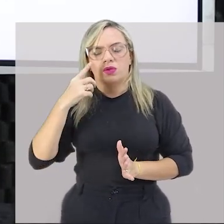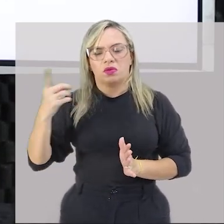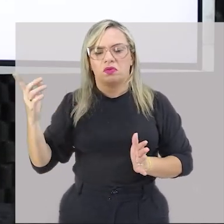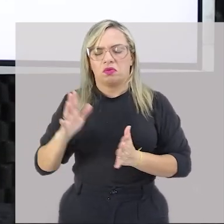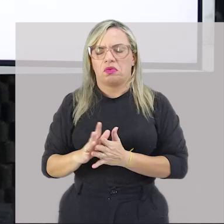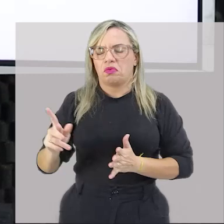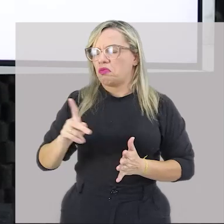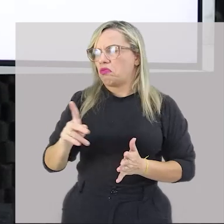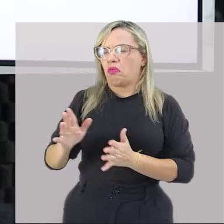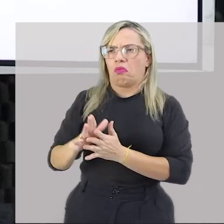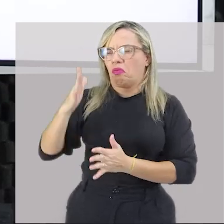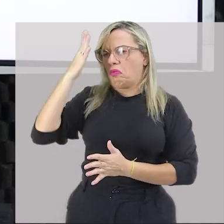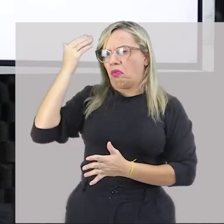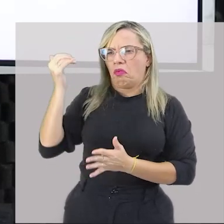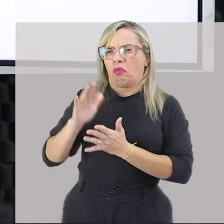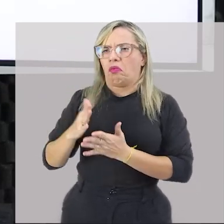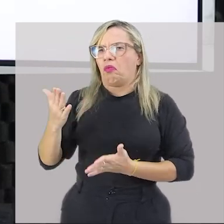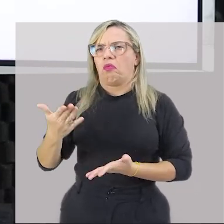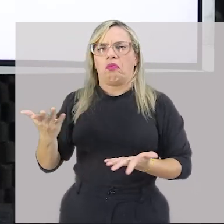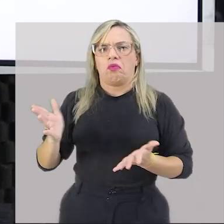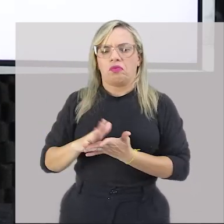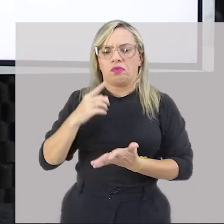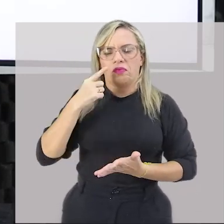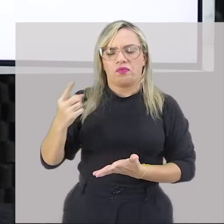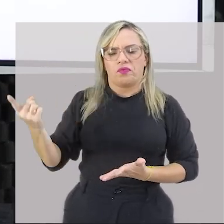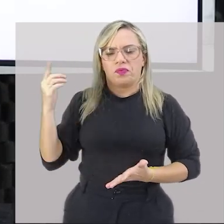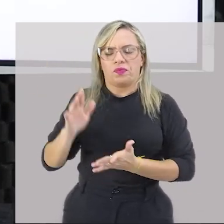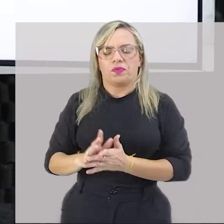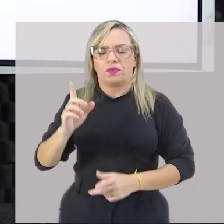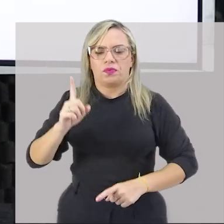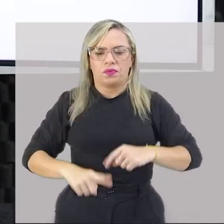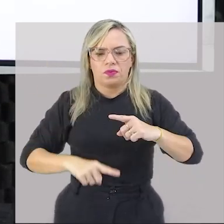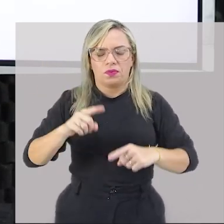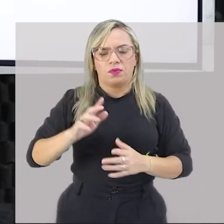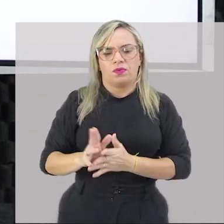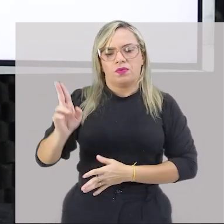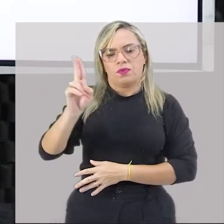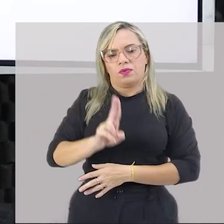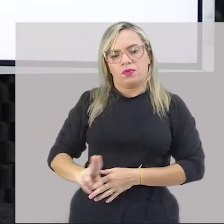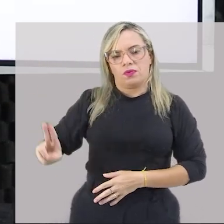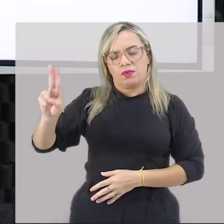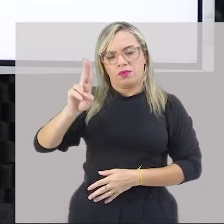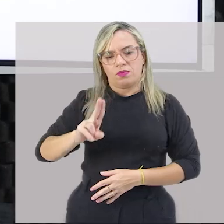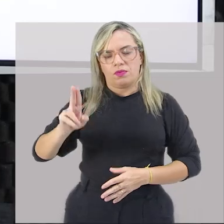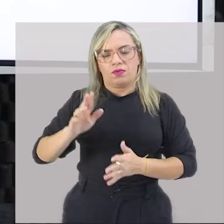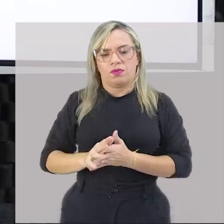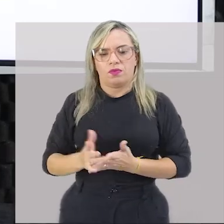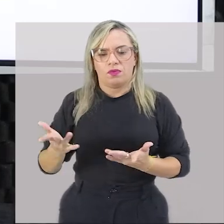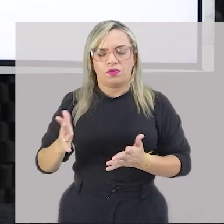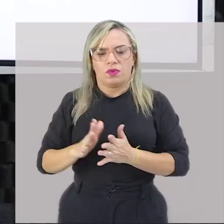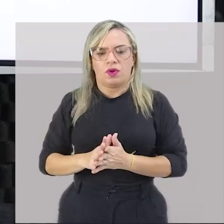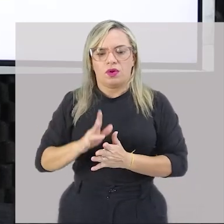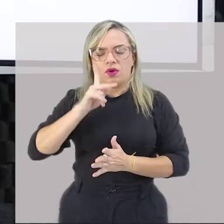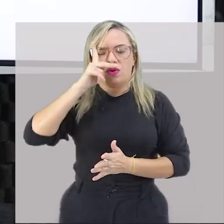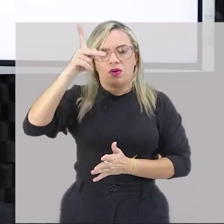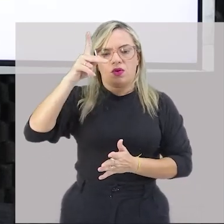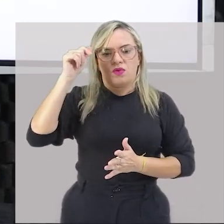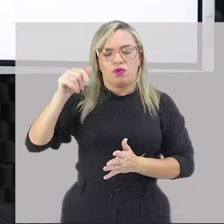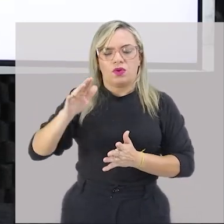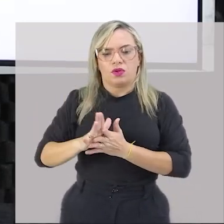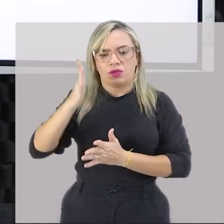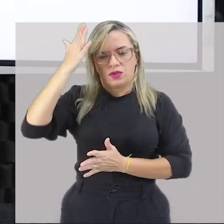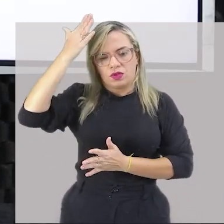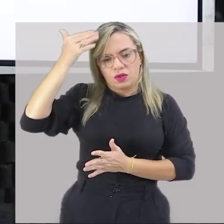eu não sei o que é um dinamômetro. Um dinamômetro é um instrumento utilizado para medir força.